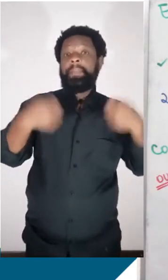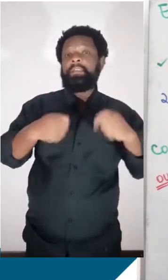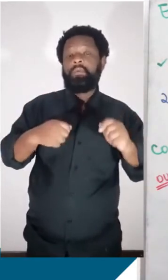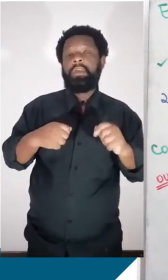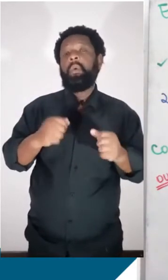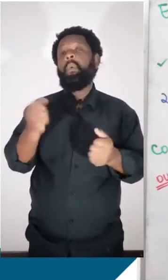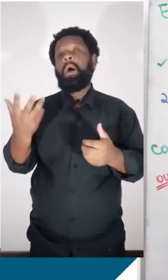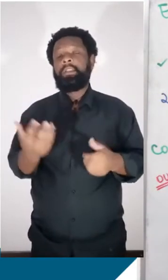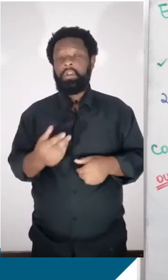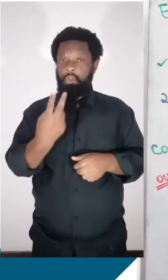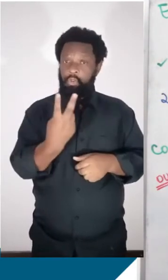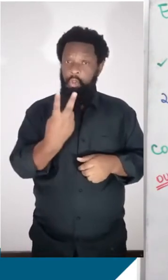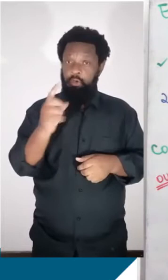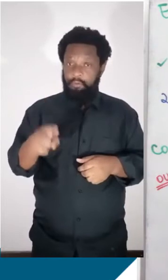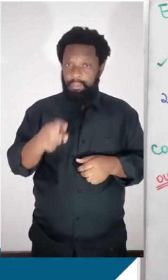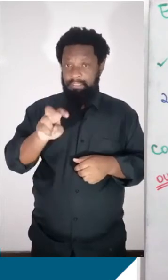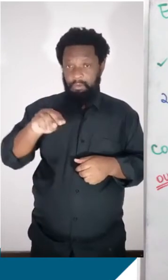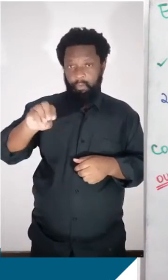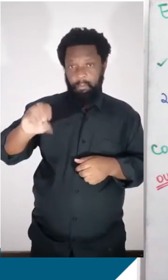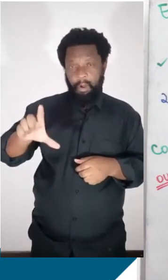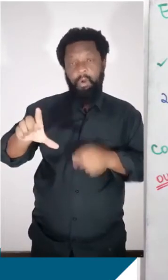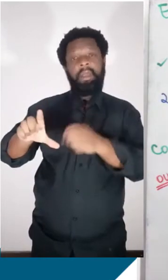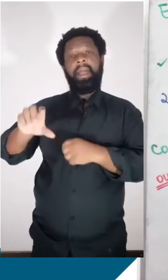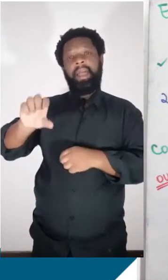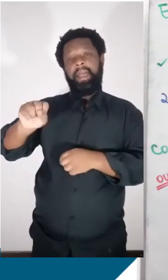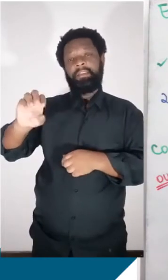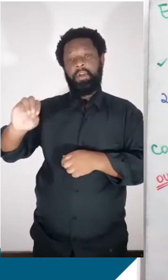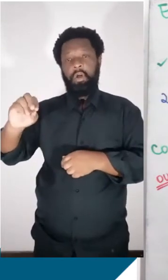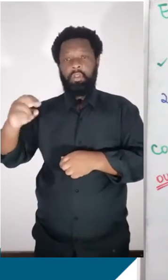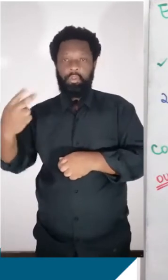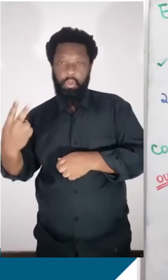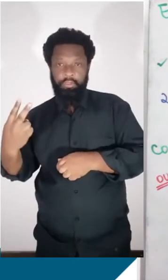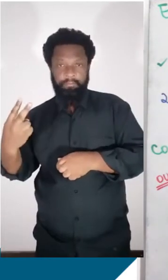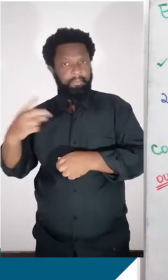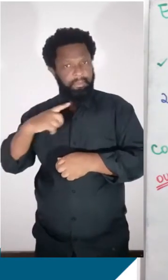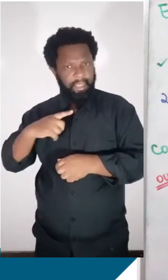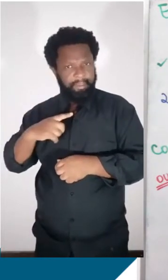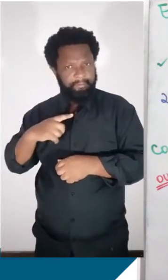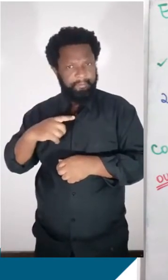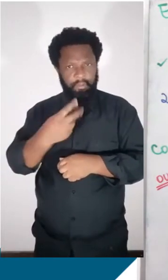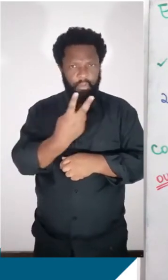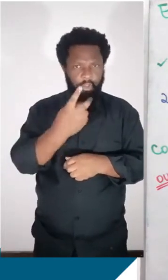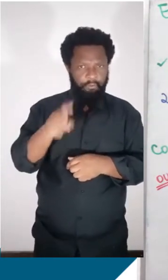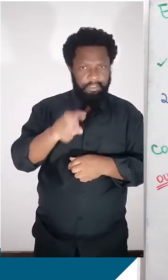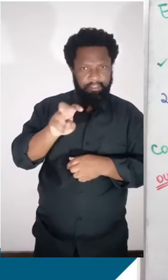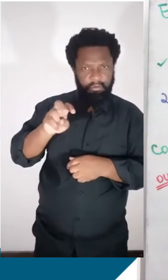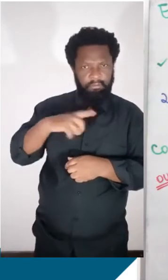eu preciso de 2,5 mol de SO2. Eu tenho 2,5 mol? Deixa eu